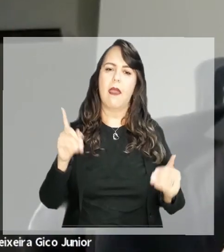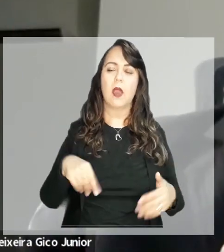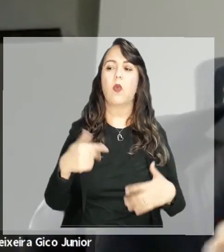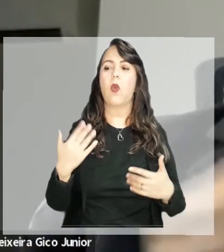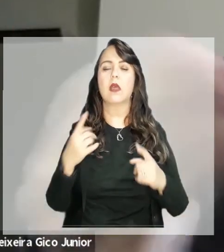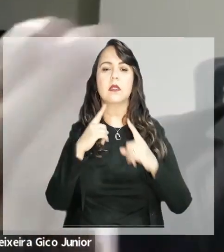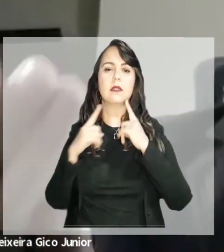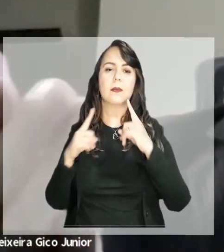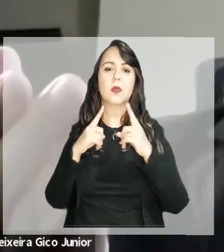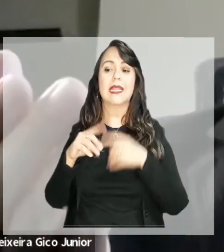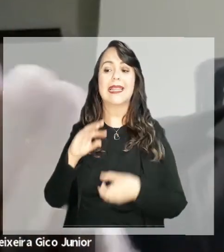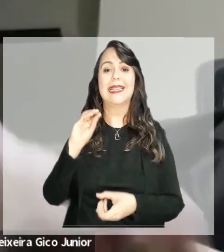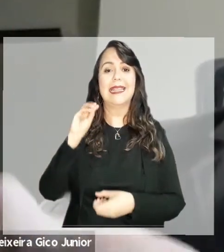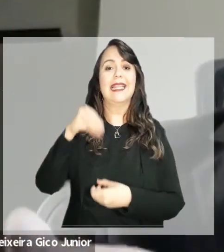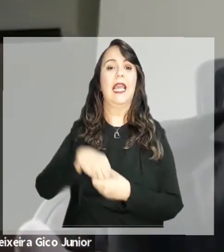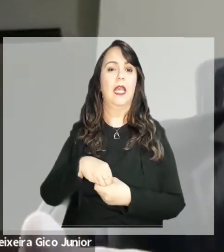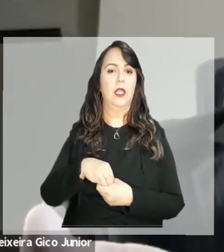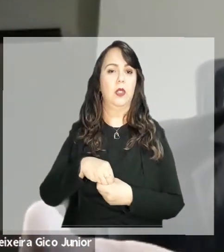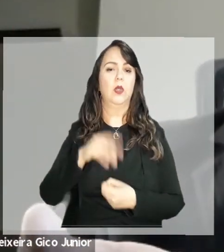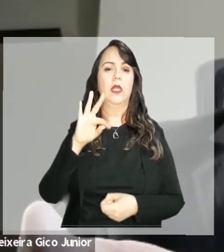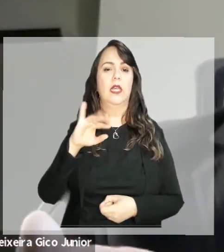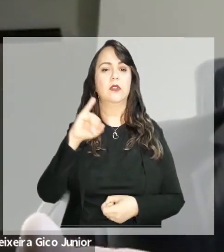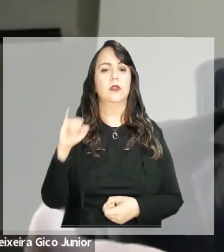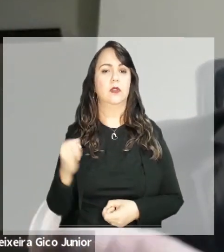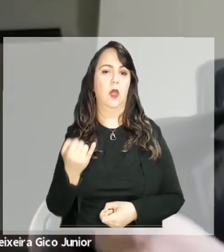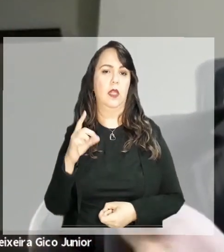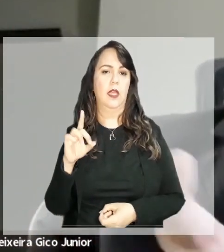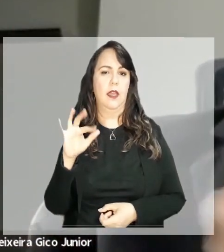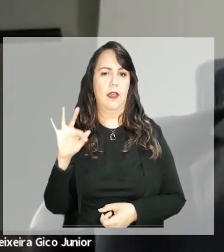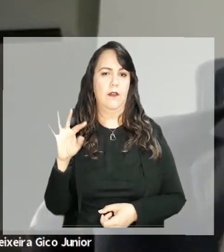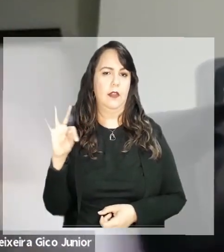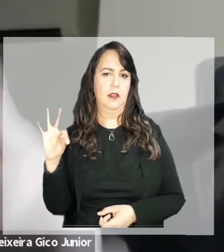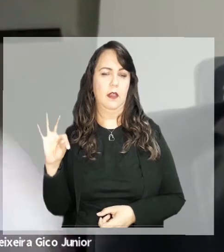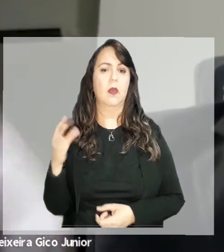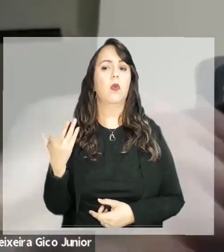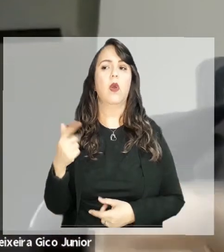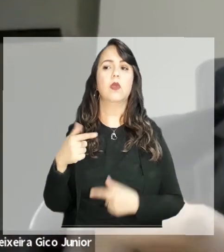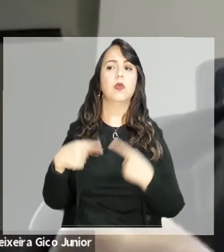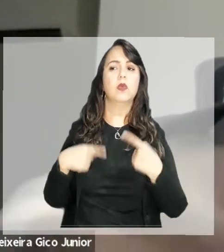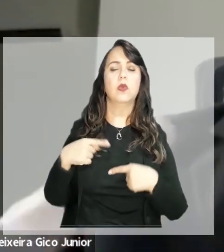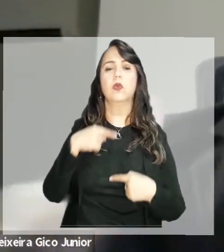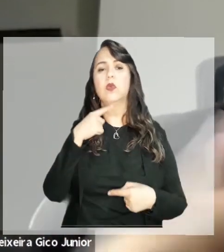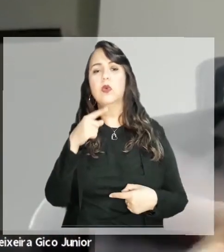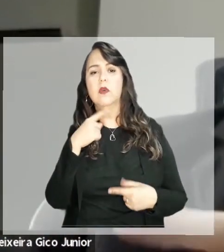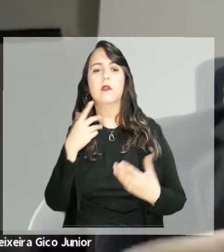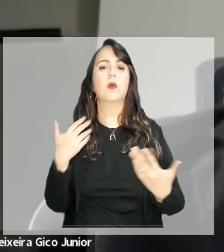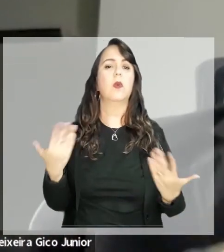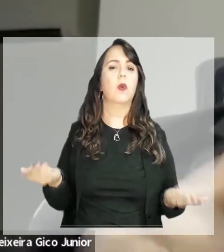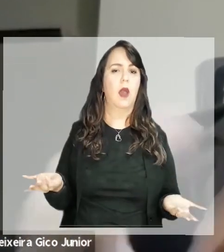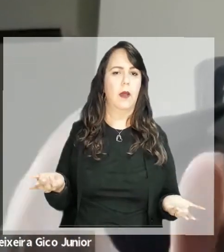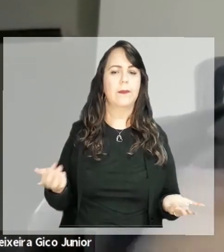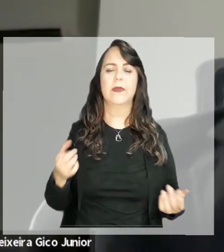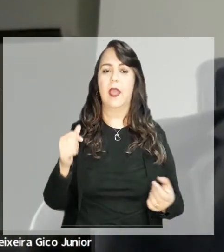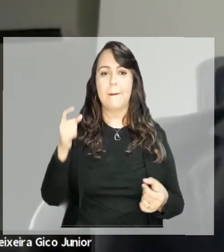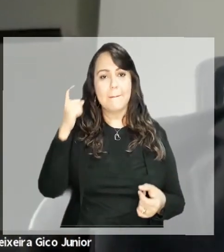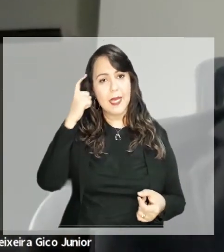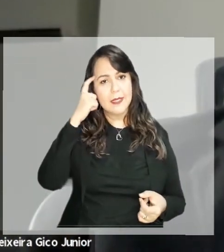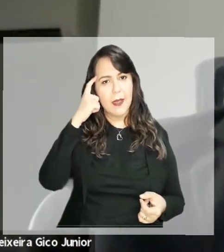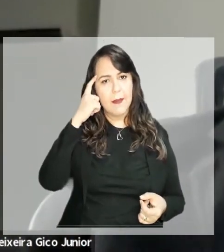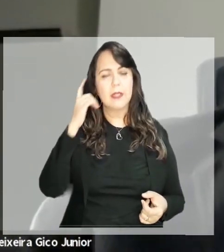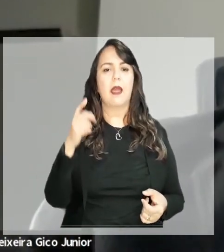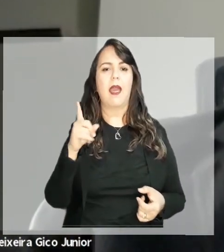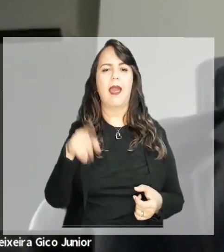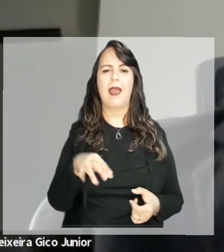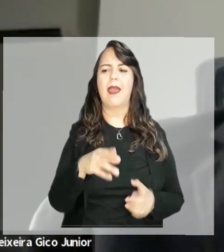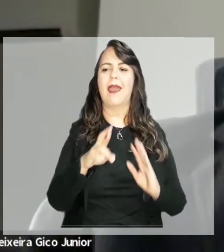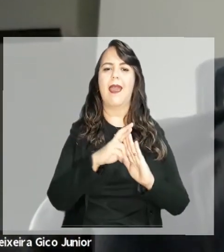assim, a uniformização do pensamento. Não necessariamente do pensamento em si, mas pelo menos da regra jurídica. Porque o que importa para a sociedade